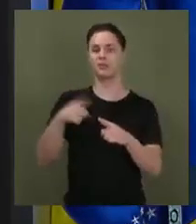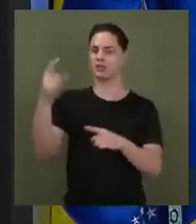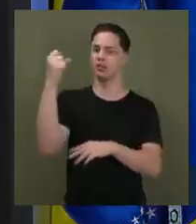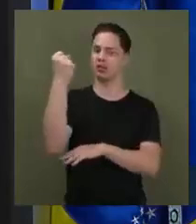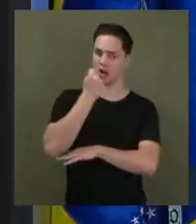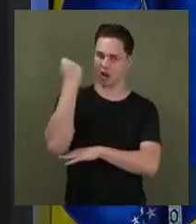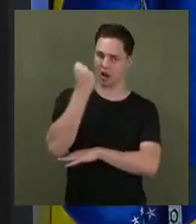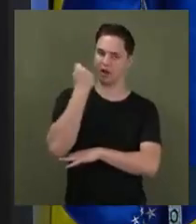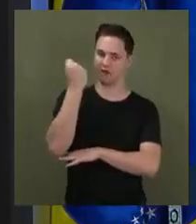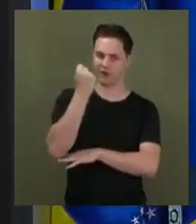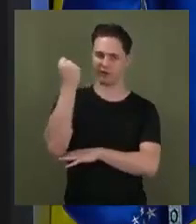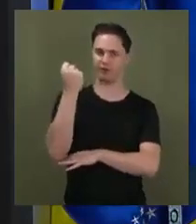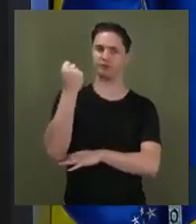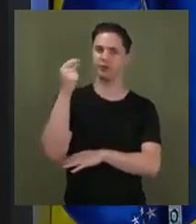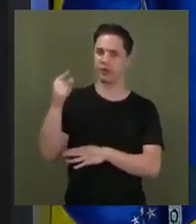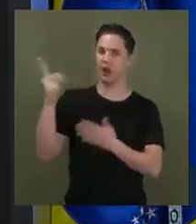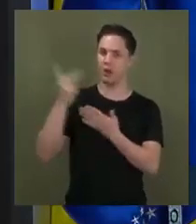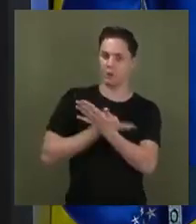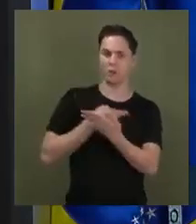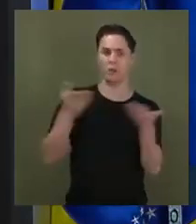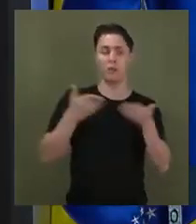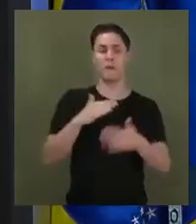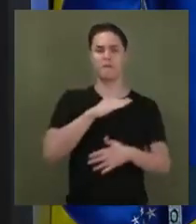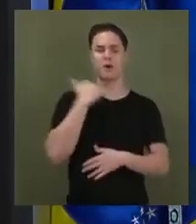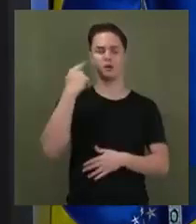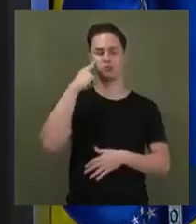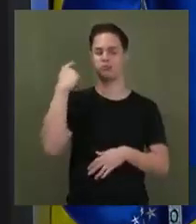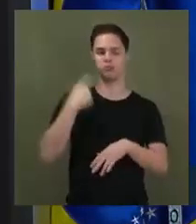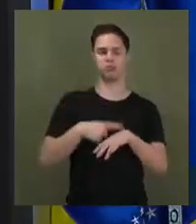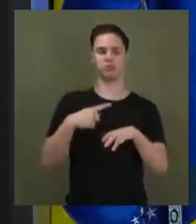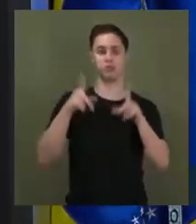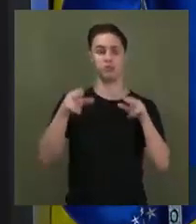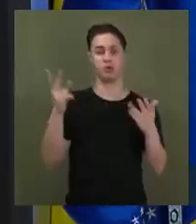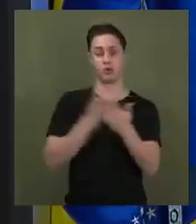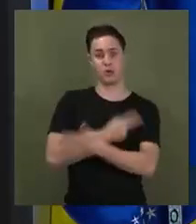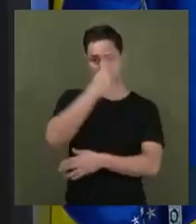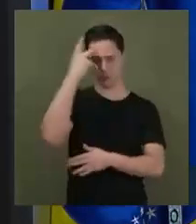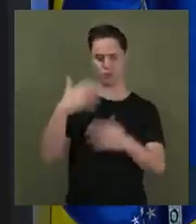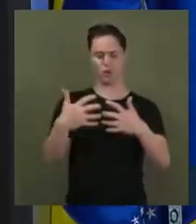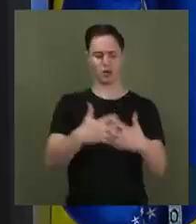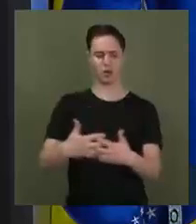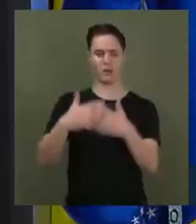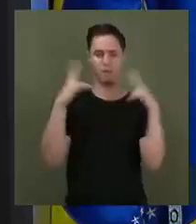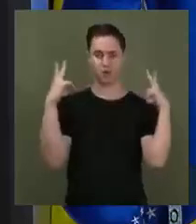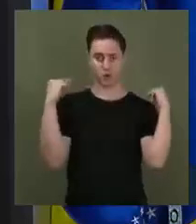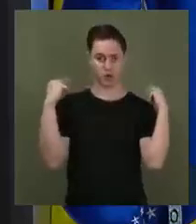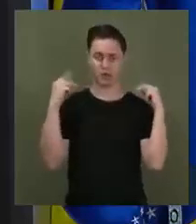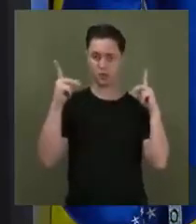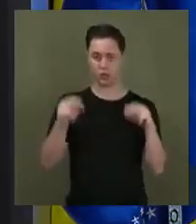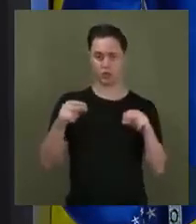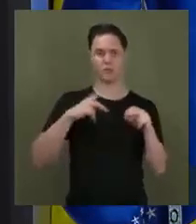grave, isso aí que está acontecendo, mortes súbitas. Assim como motoristas de caminhão, tudo pode